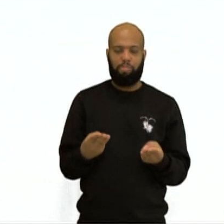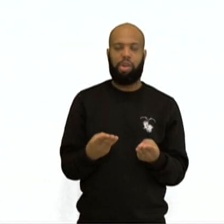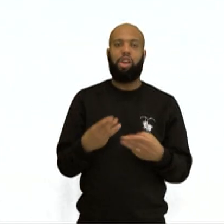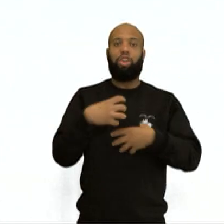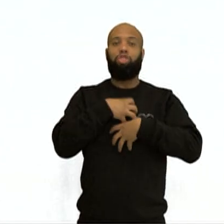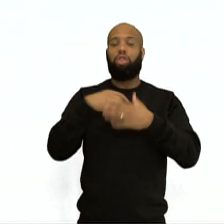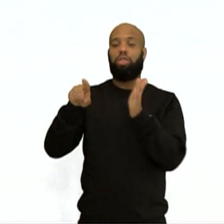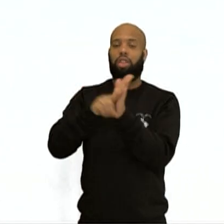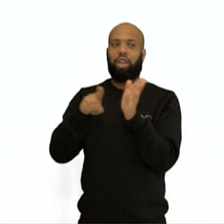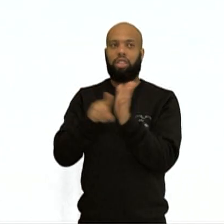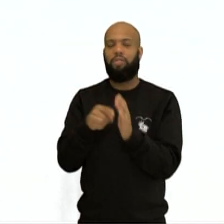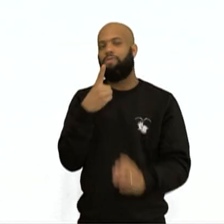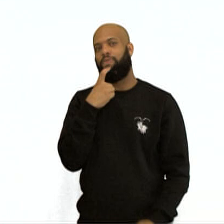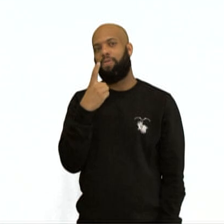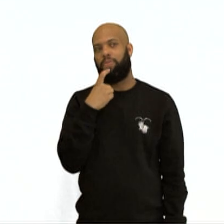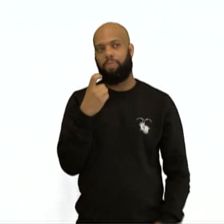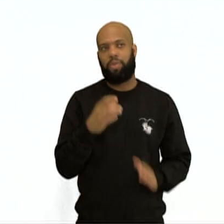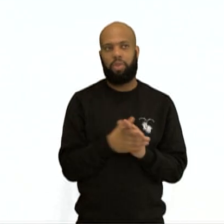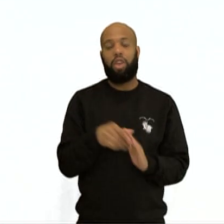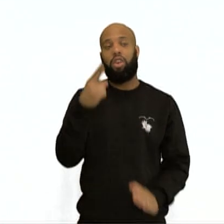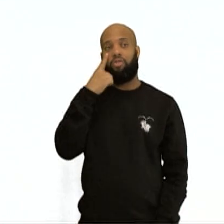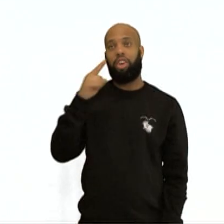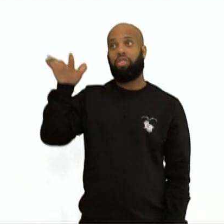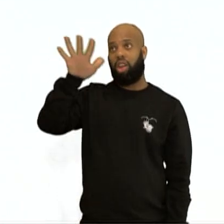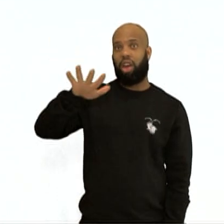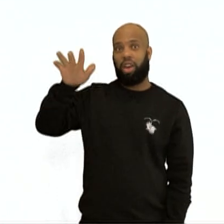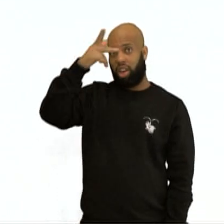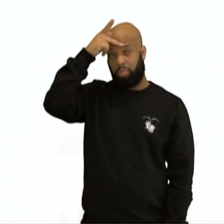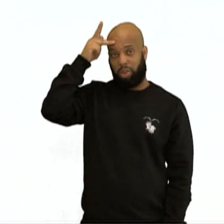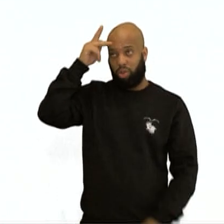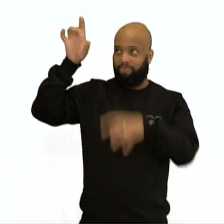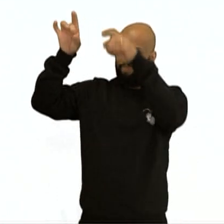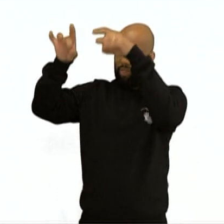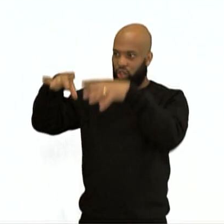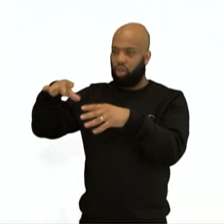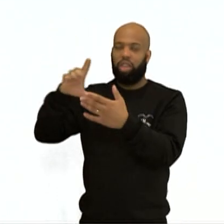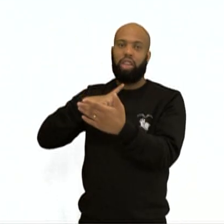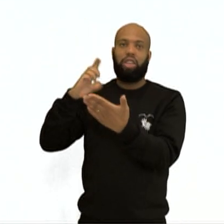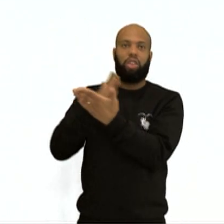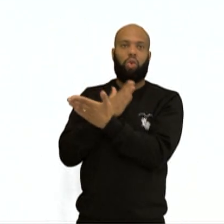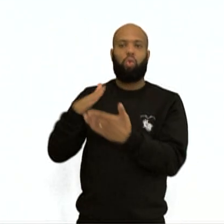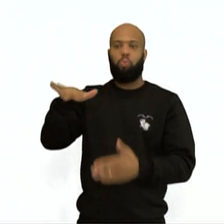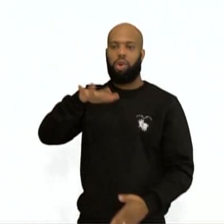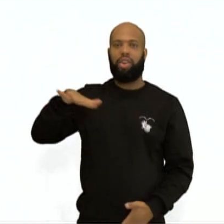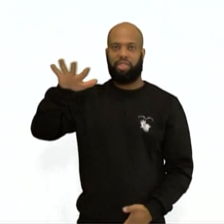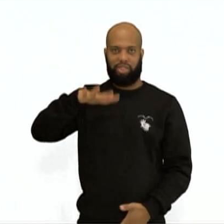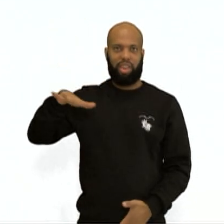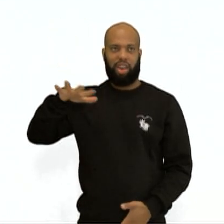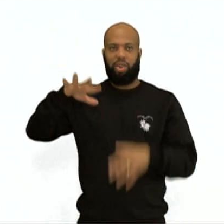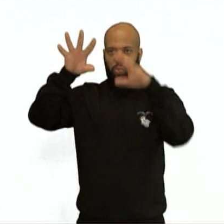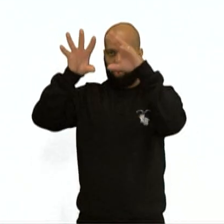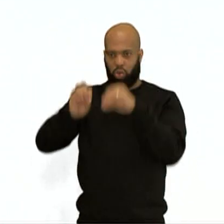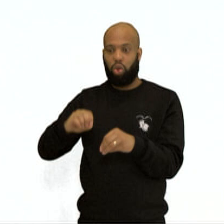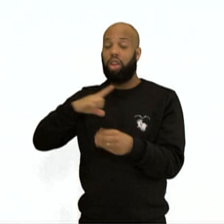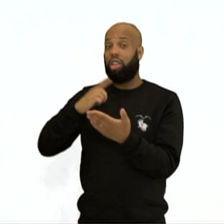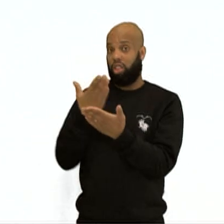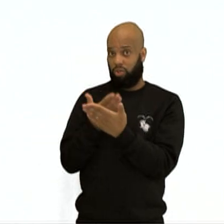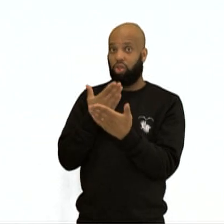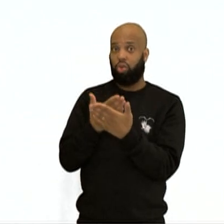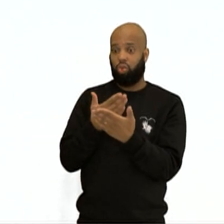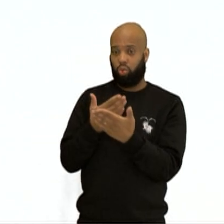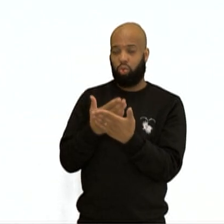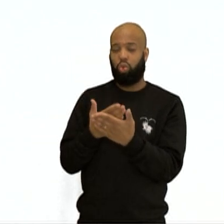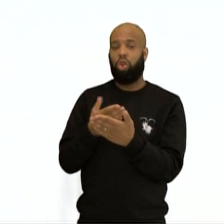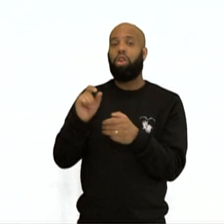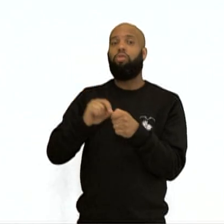negativo, que está em vermelho, ou seja, áreas de onde as pessoas saíram e algumas áreas para onde elas foram, a partir de um estudo realizado,